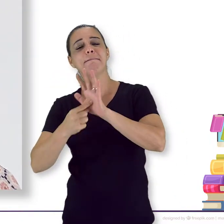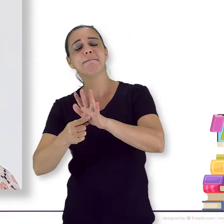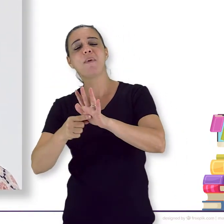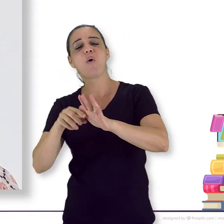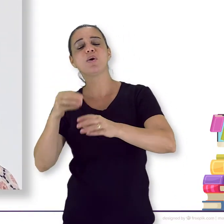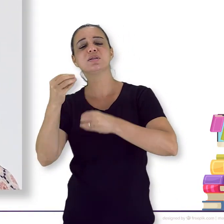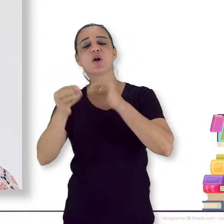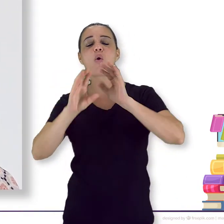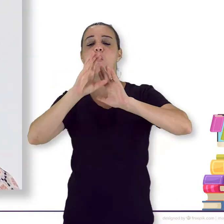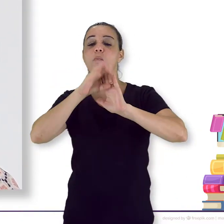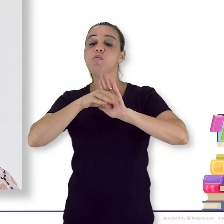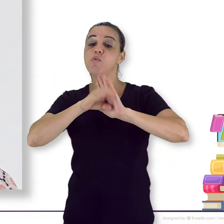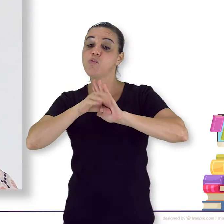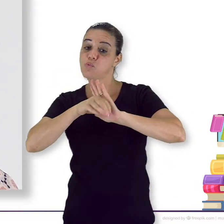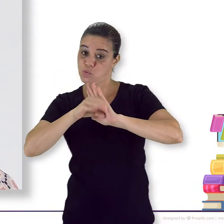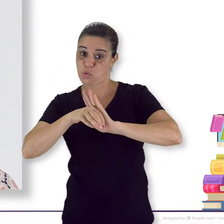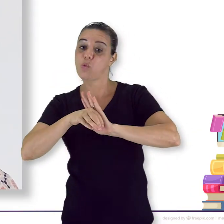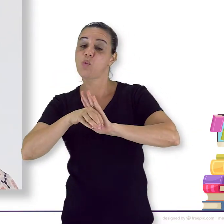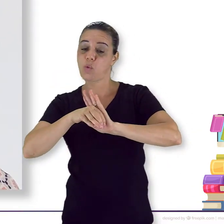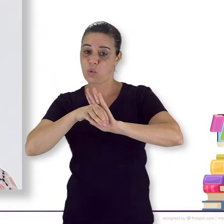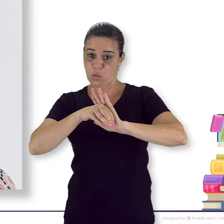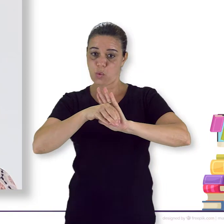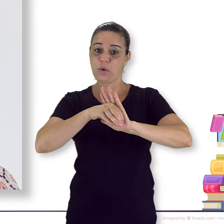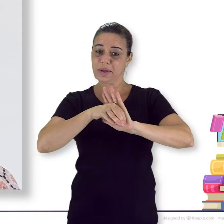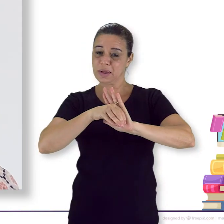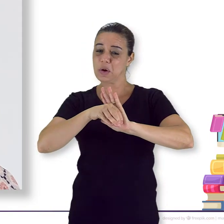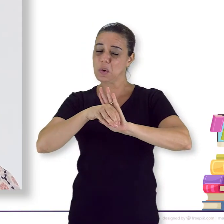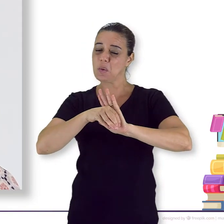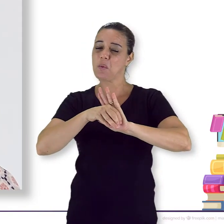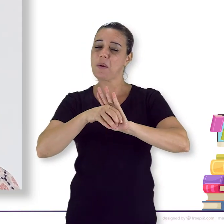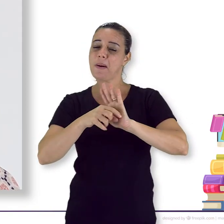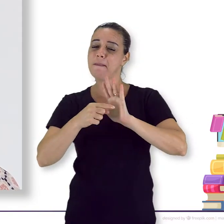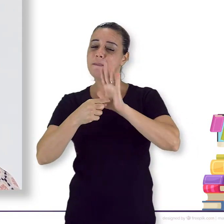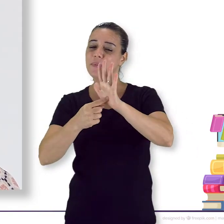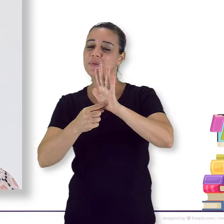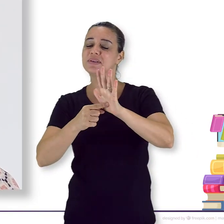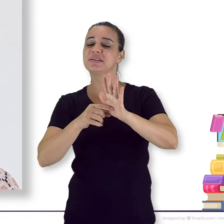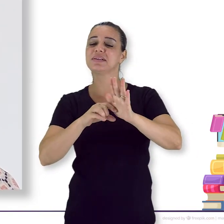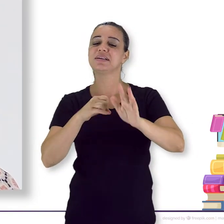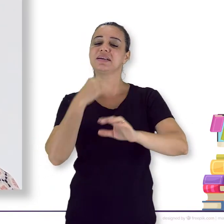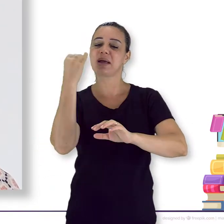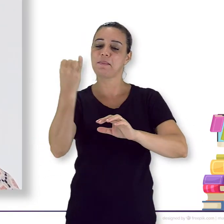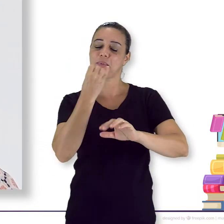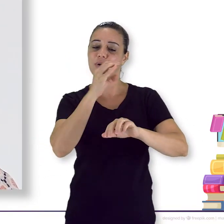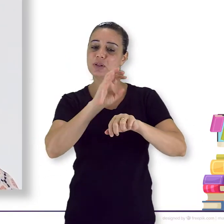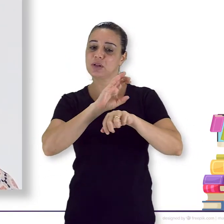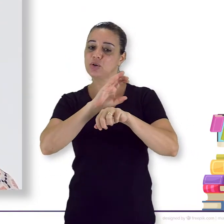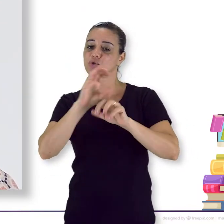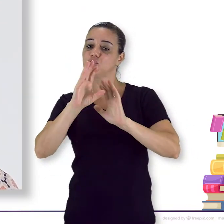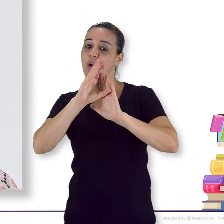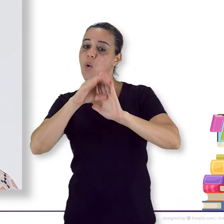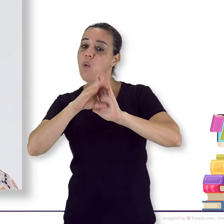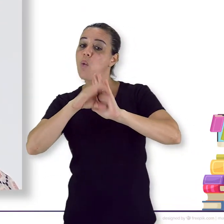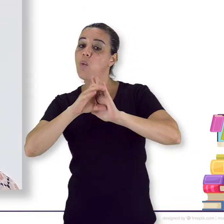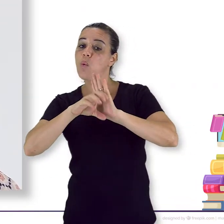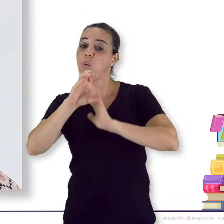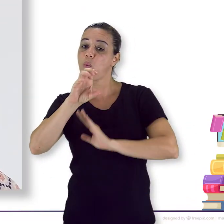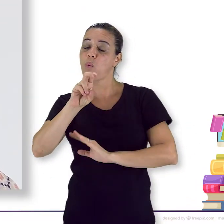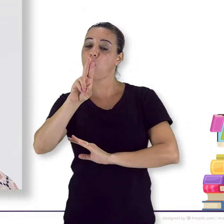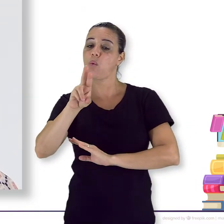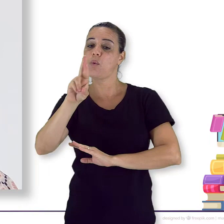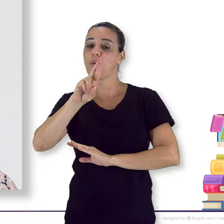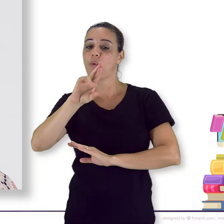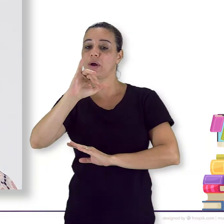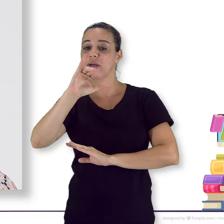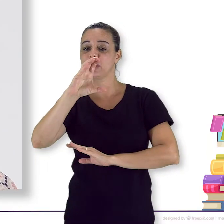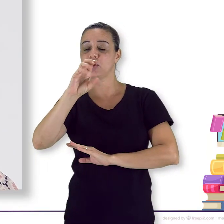Ela trabalha muito com a questão do currículo. Ela destaca a importância da integralização do currículo